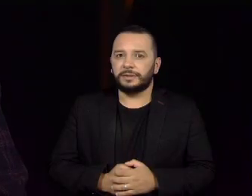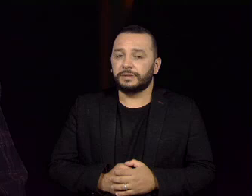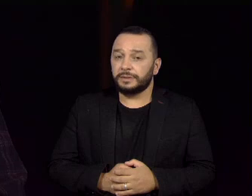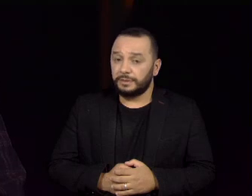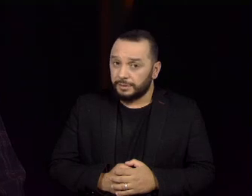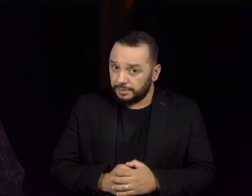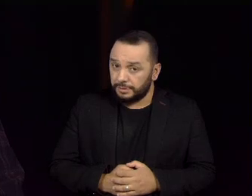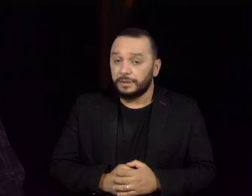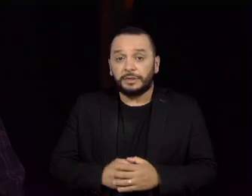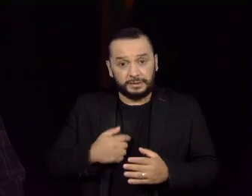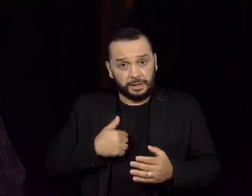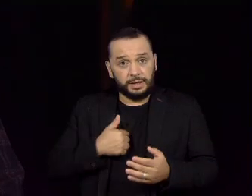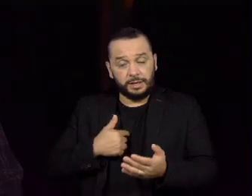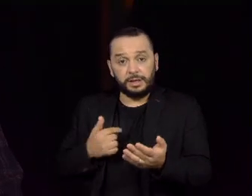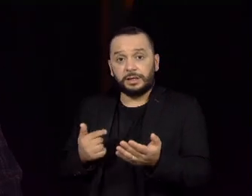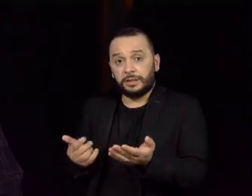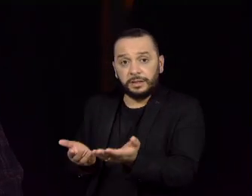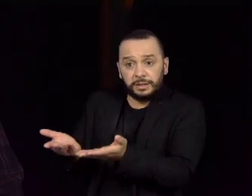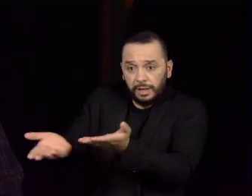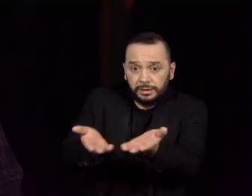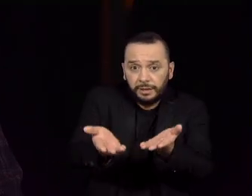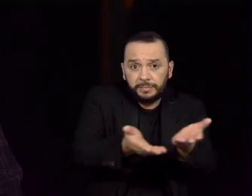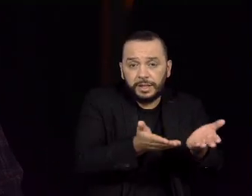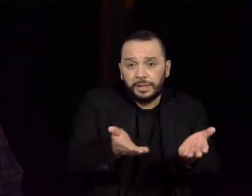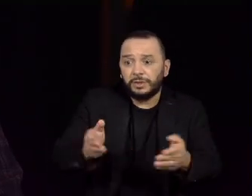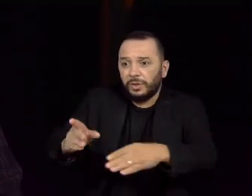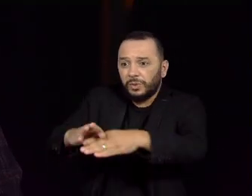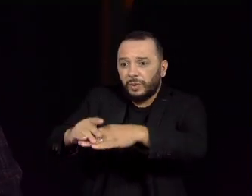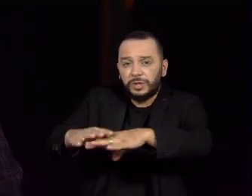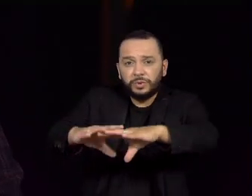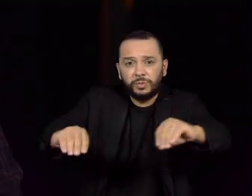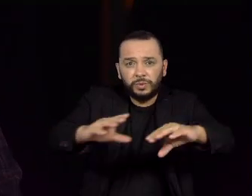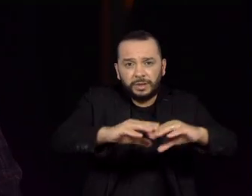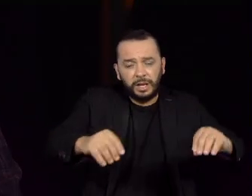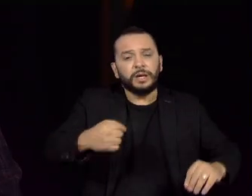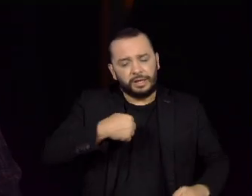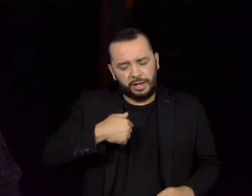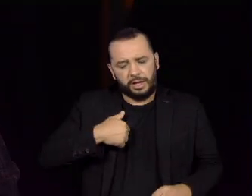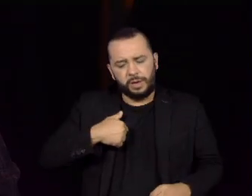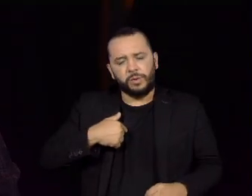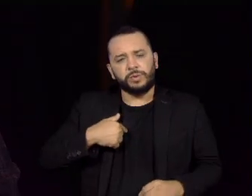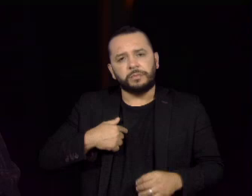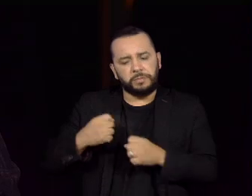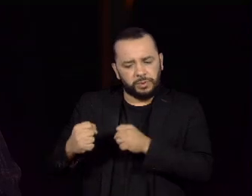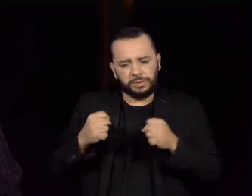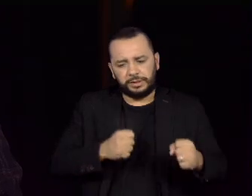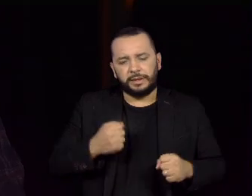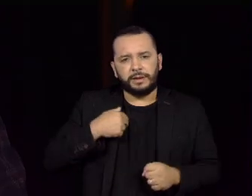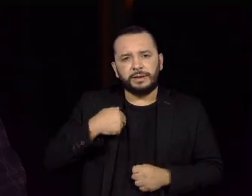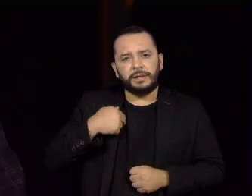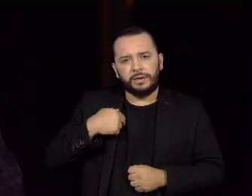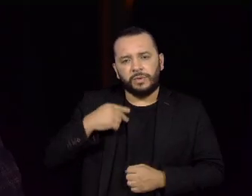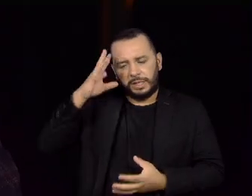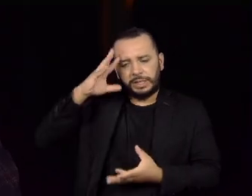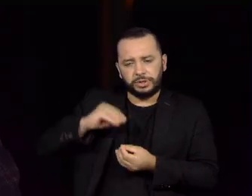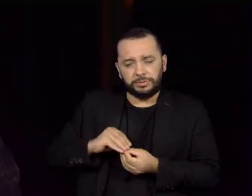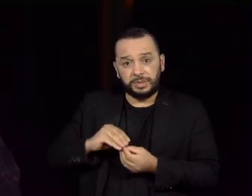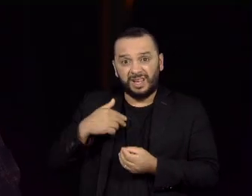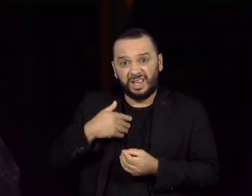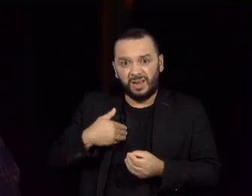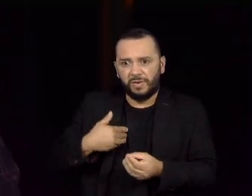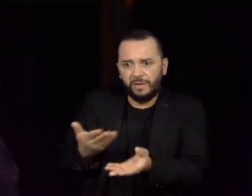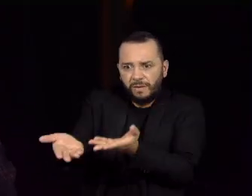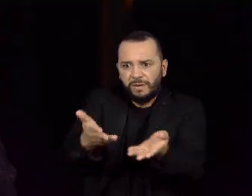Aplicarei os tratamentos para o bem do doente, segundo o meu poder e entendimento. Nunca para causar dano ou